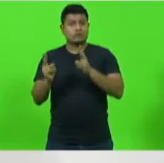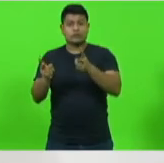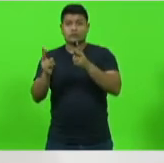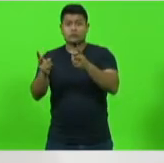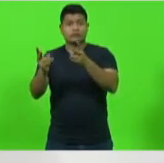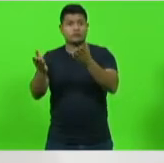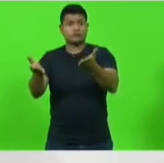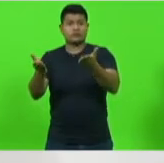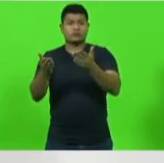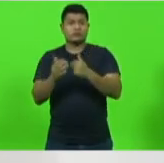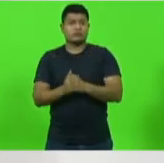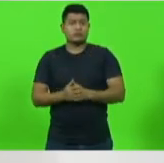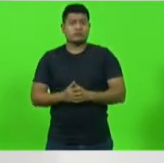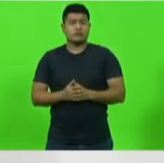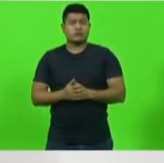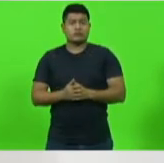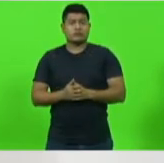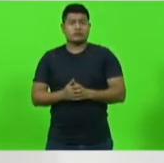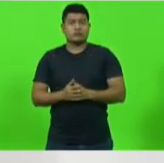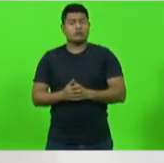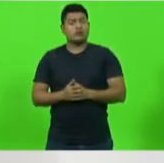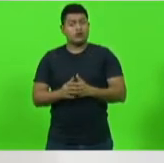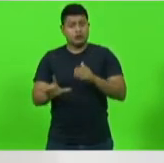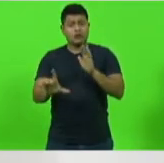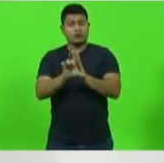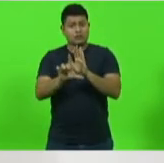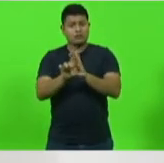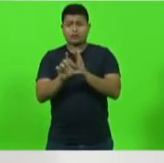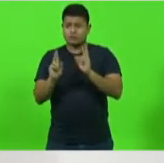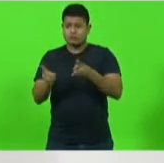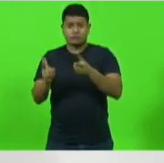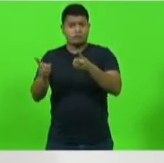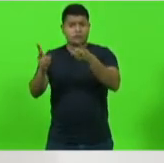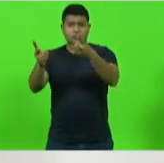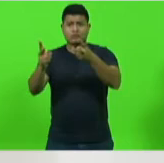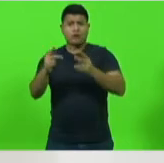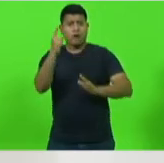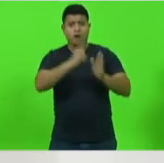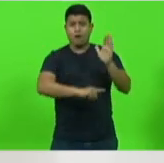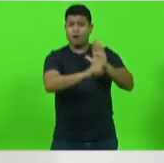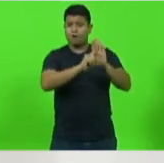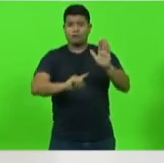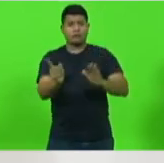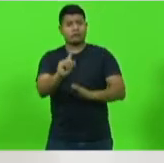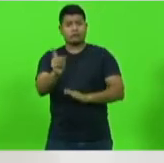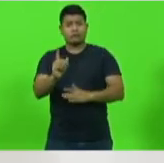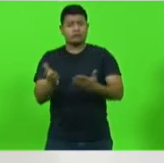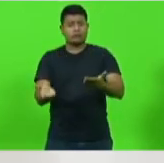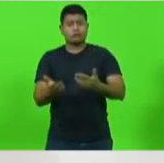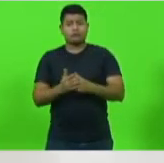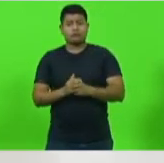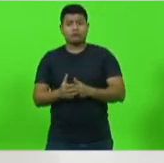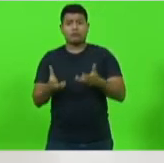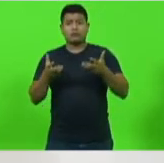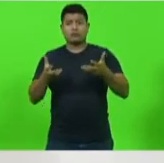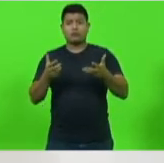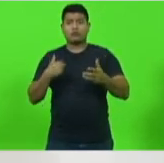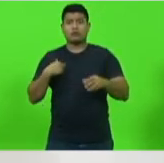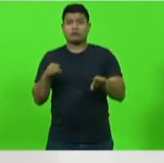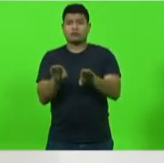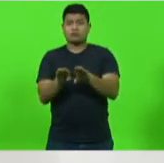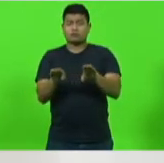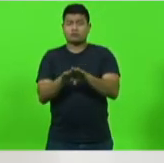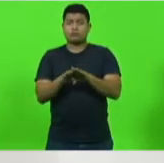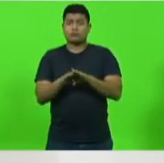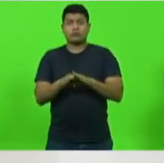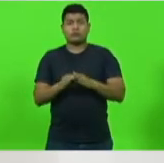plena. Está em vigência. Está valendo. Eu quero, então, discordar do argumento